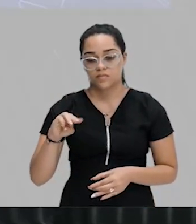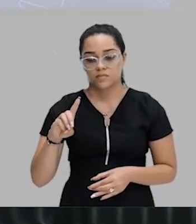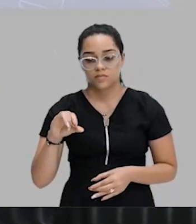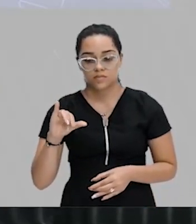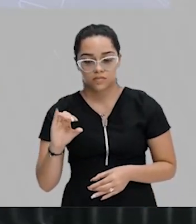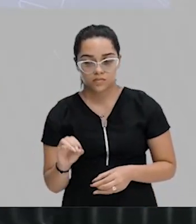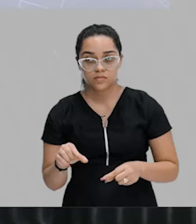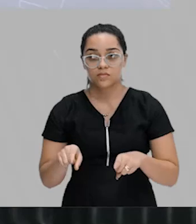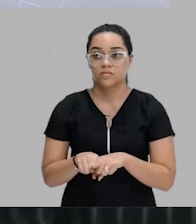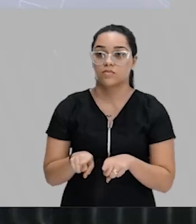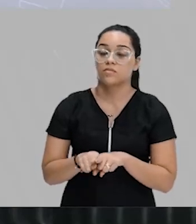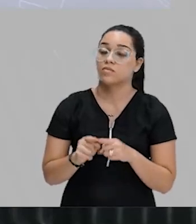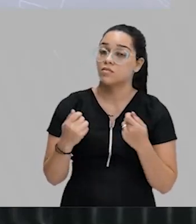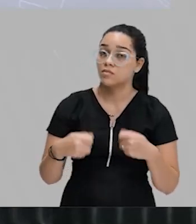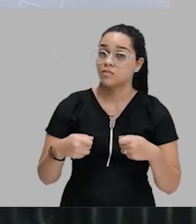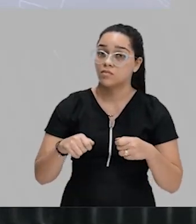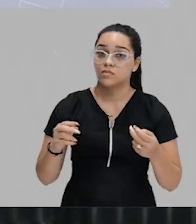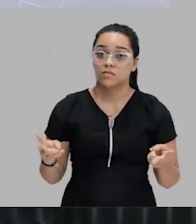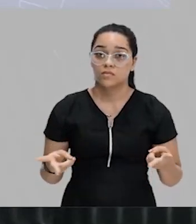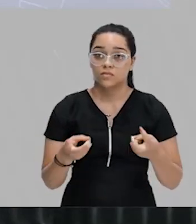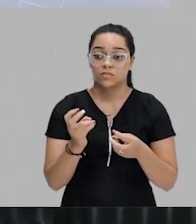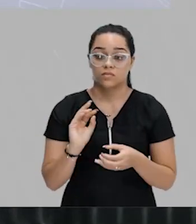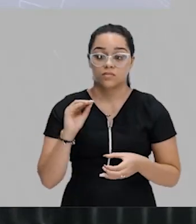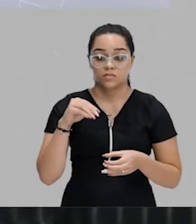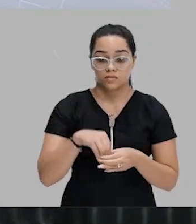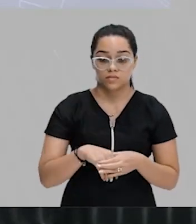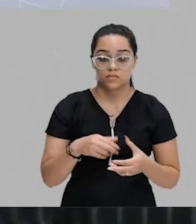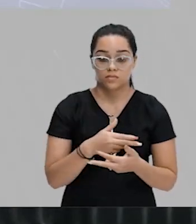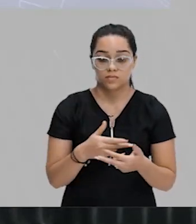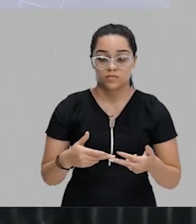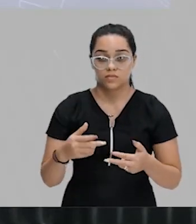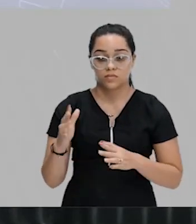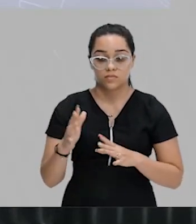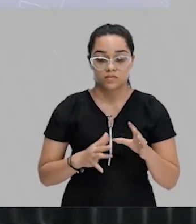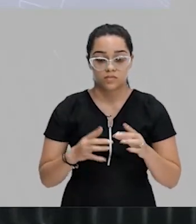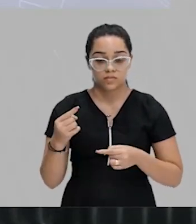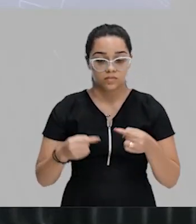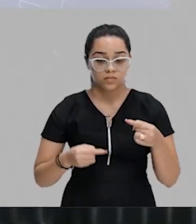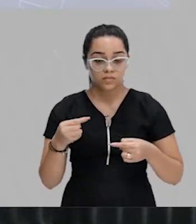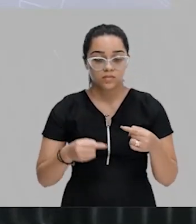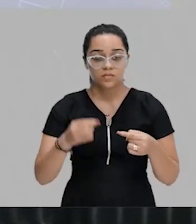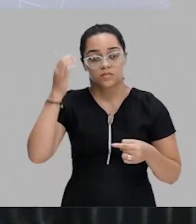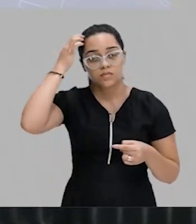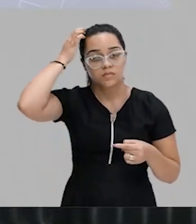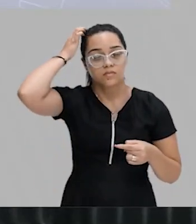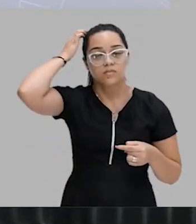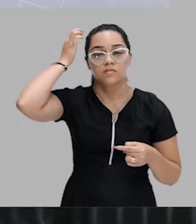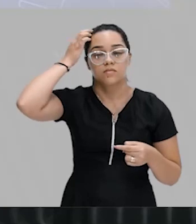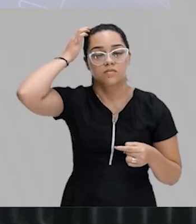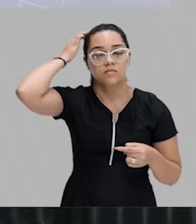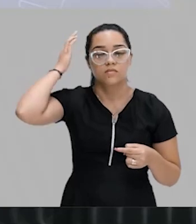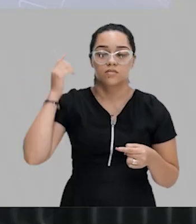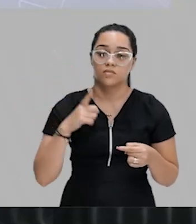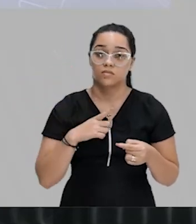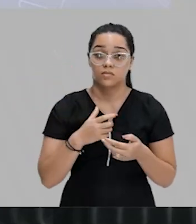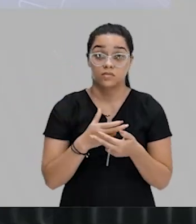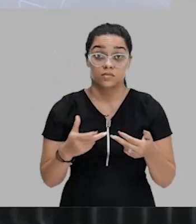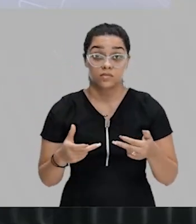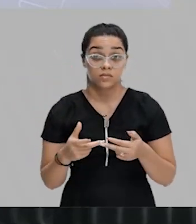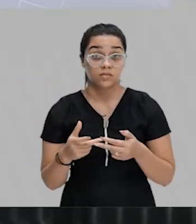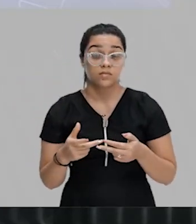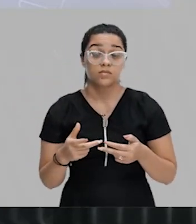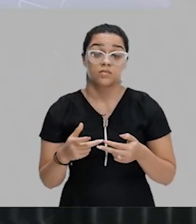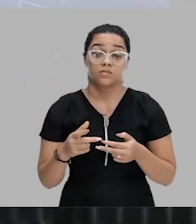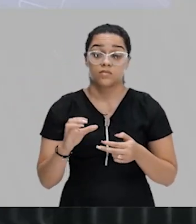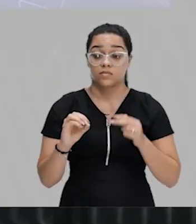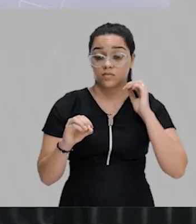disso, é preciso observar que dentro dessas questões políticas, nós temos também um Oriente Médio marcado por diversos conflitos